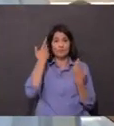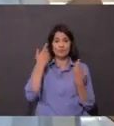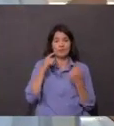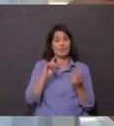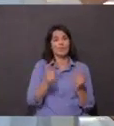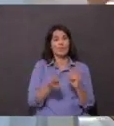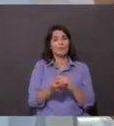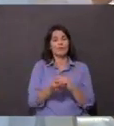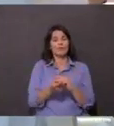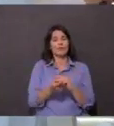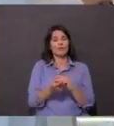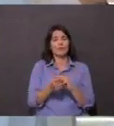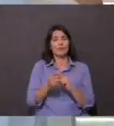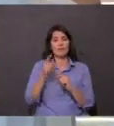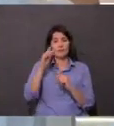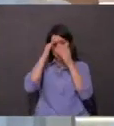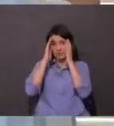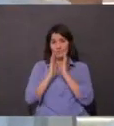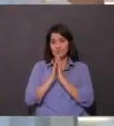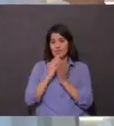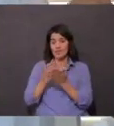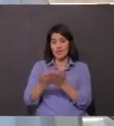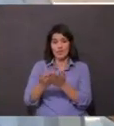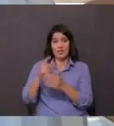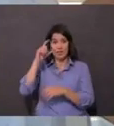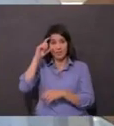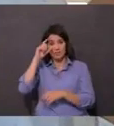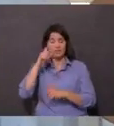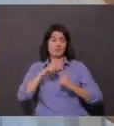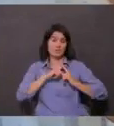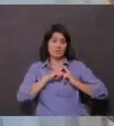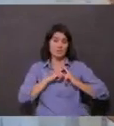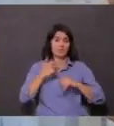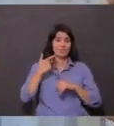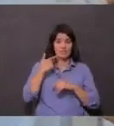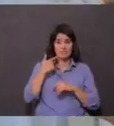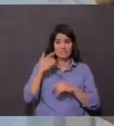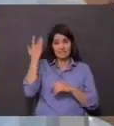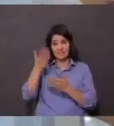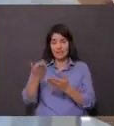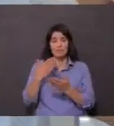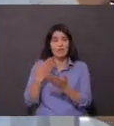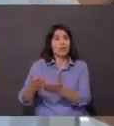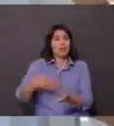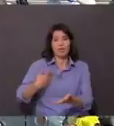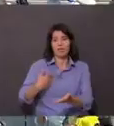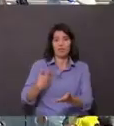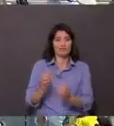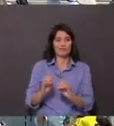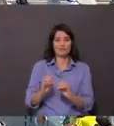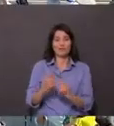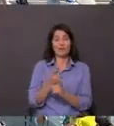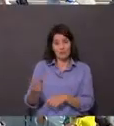não atemorizou a Lúcia e os santos Jacinta e Francisco Marto, que de imediato